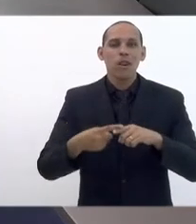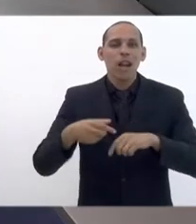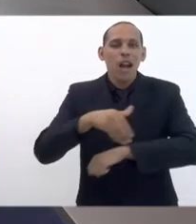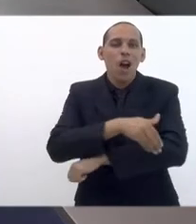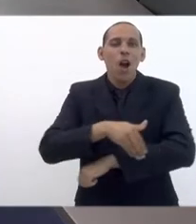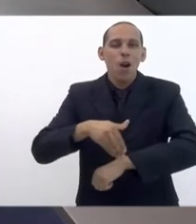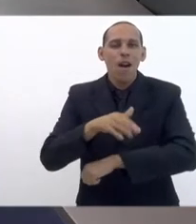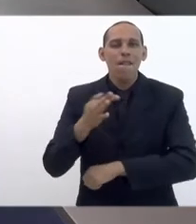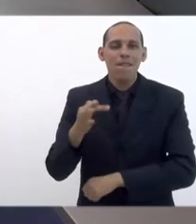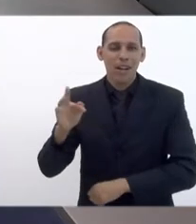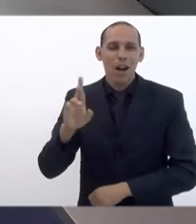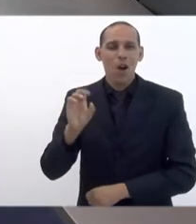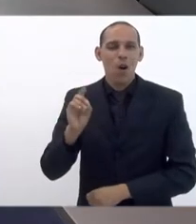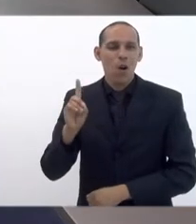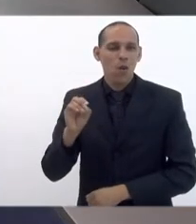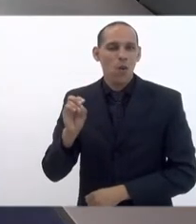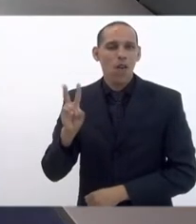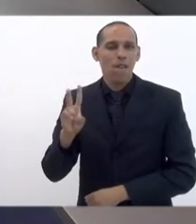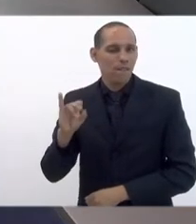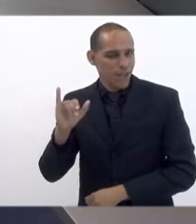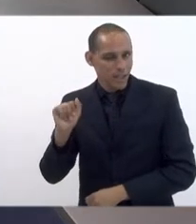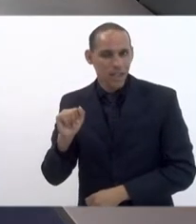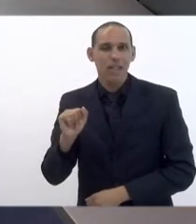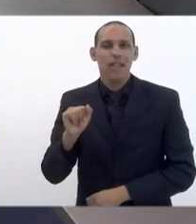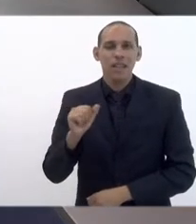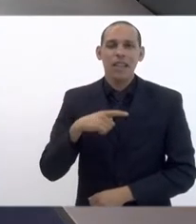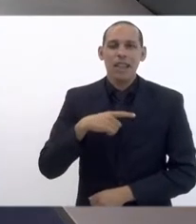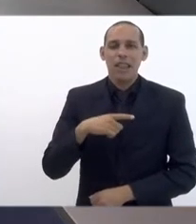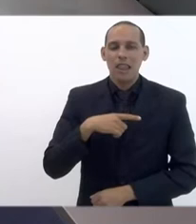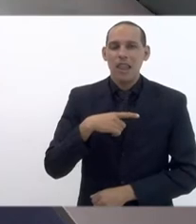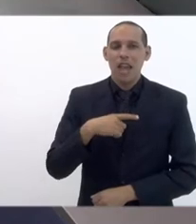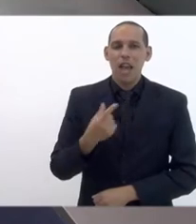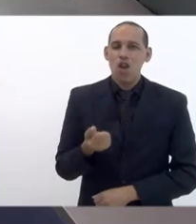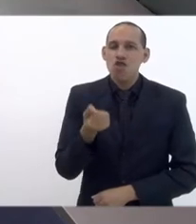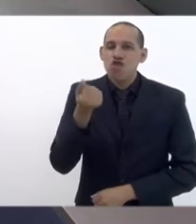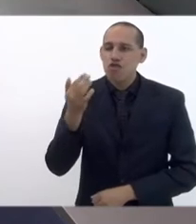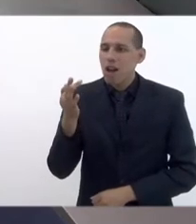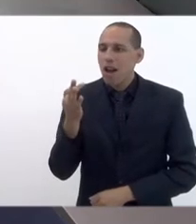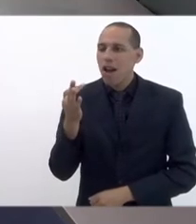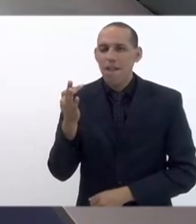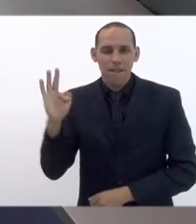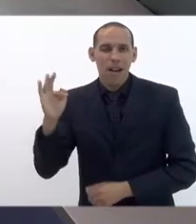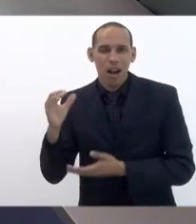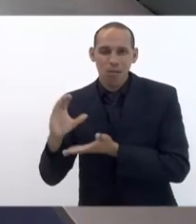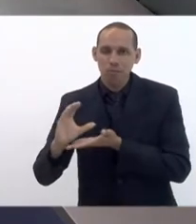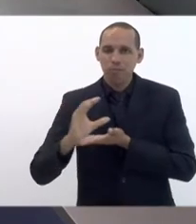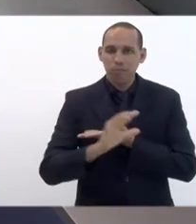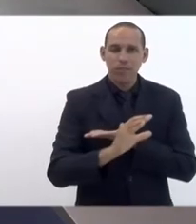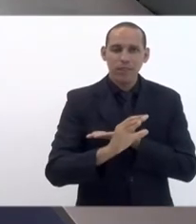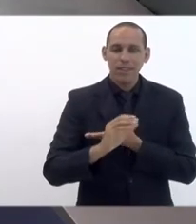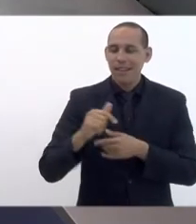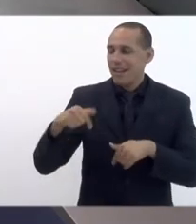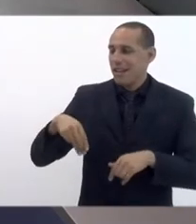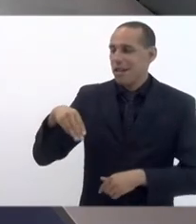recurso federal. E eu acho que esse debate, Chico... O Marcelo, dessa vez não é Queiroga.